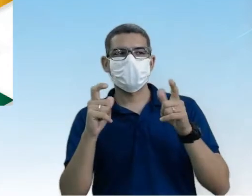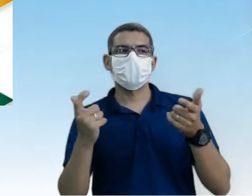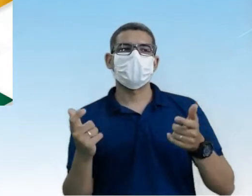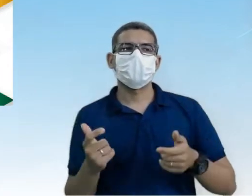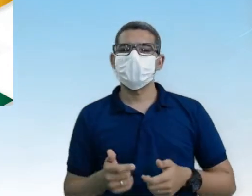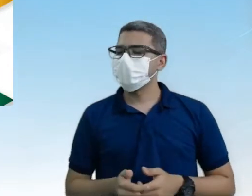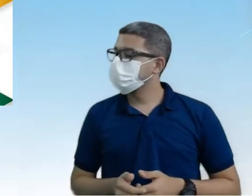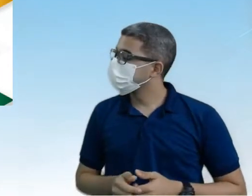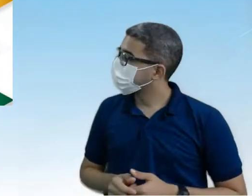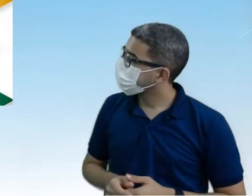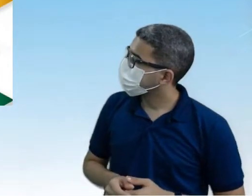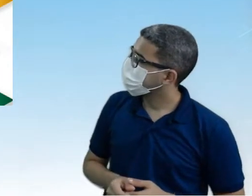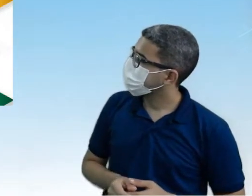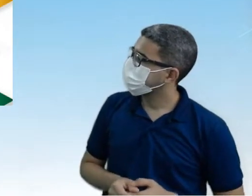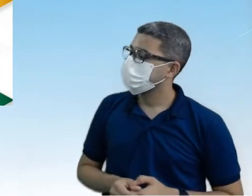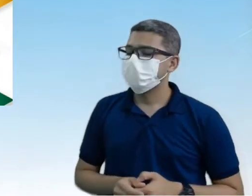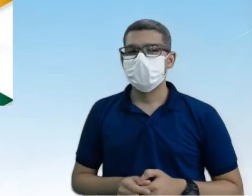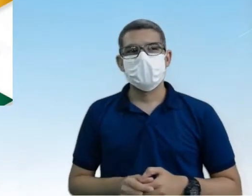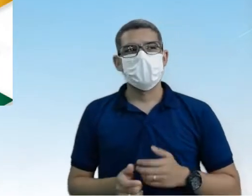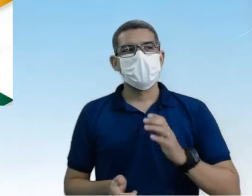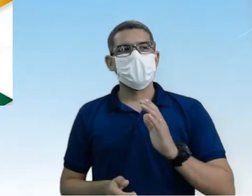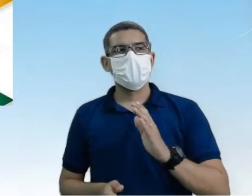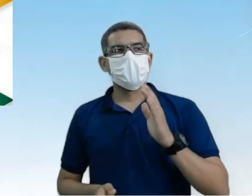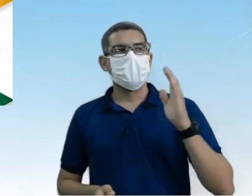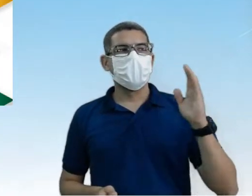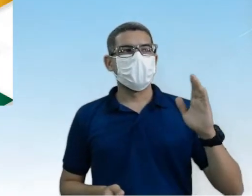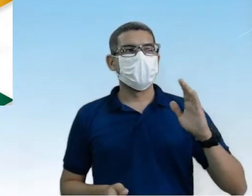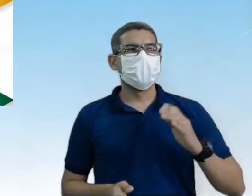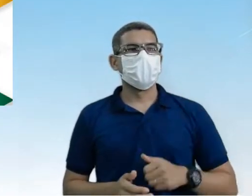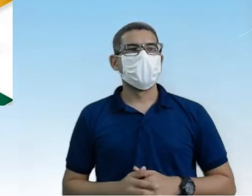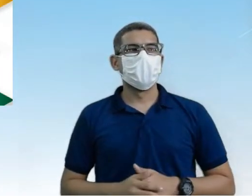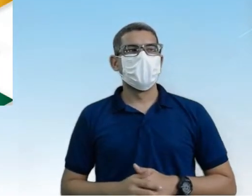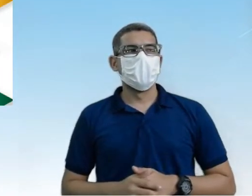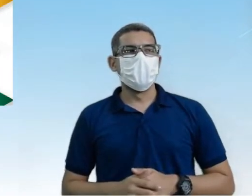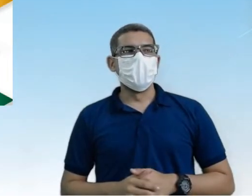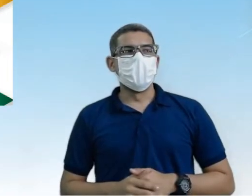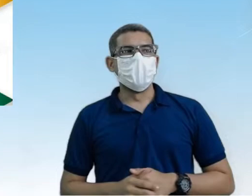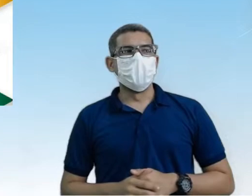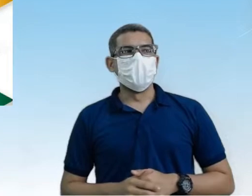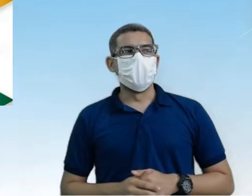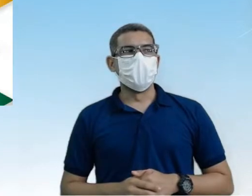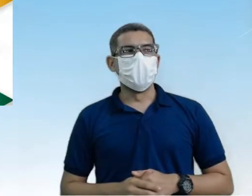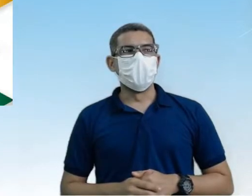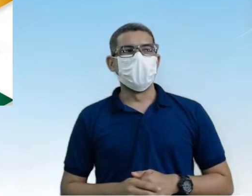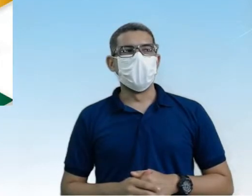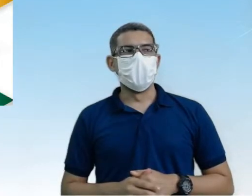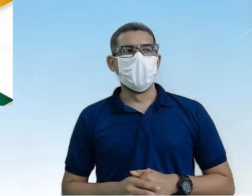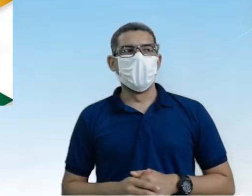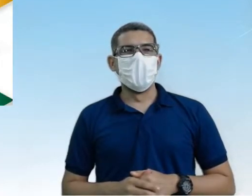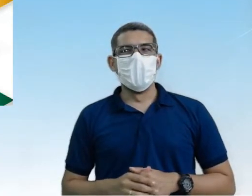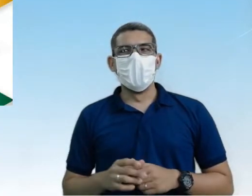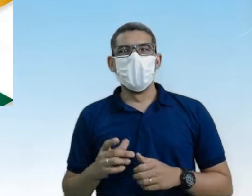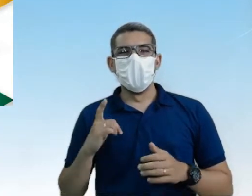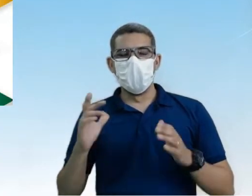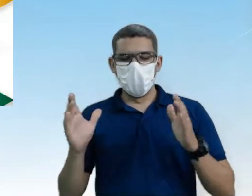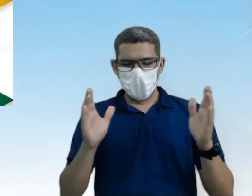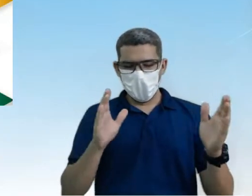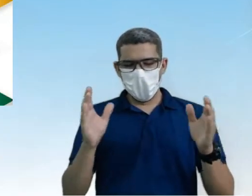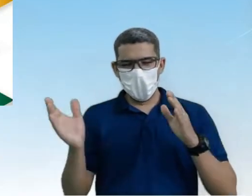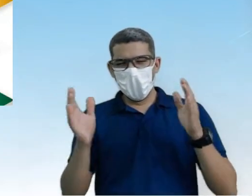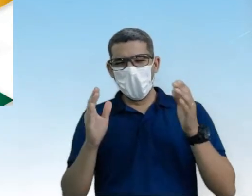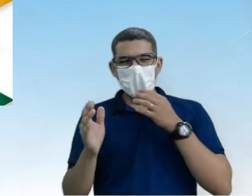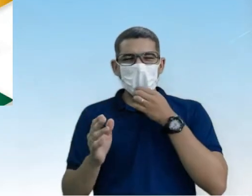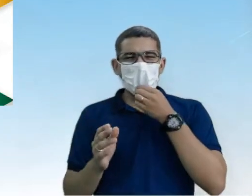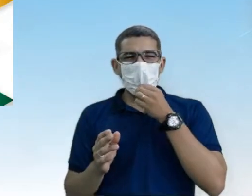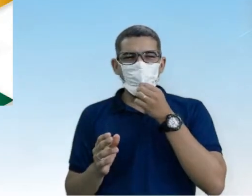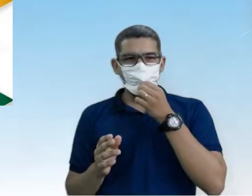claro, ao seu lado direito aí, você consegue visualizar, ou direito e esquerdo, dependendo de como está a tela,